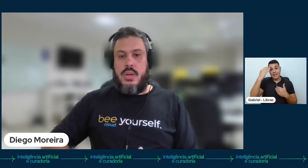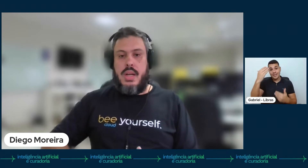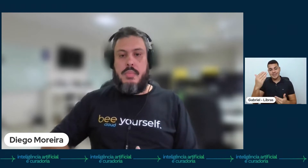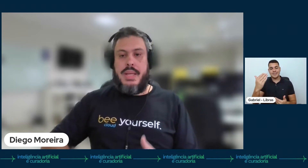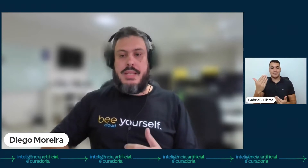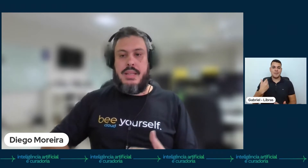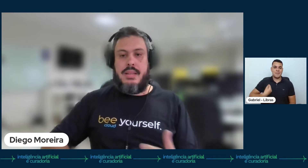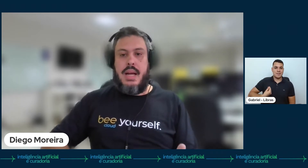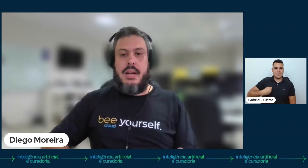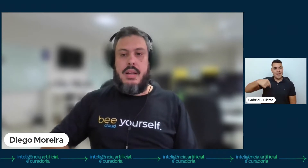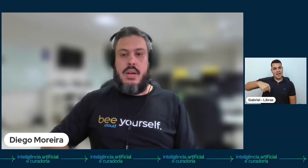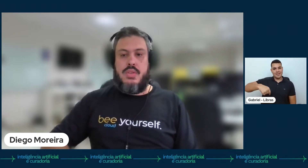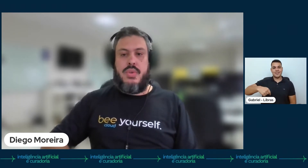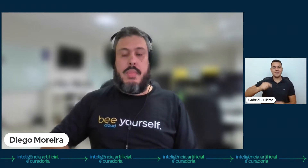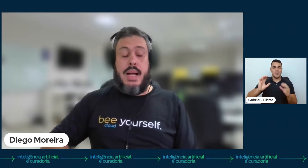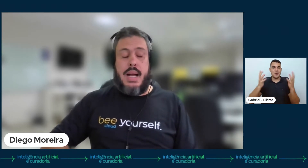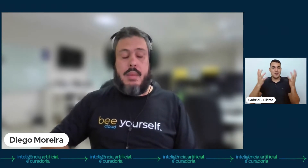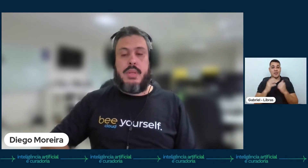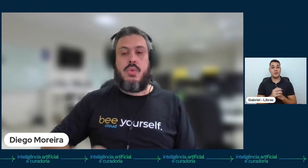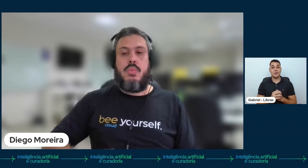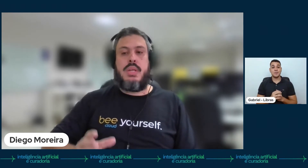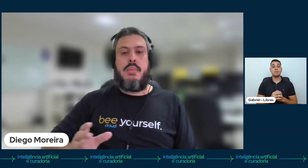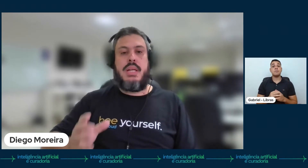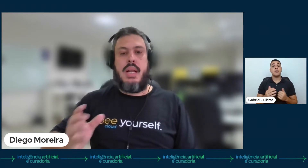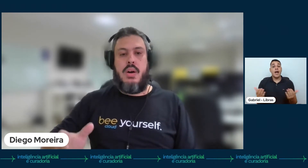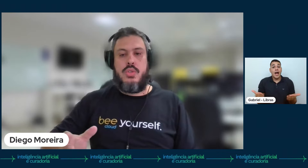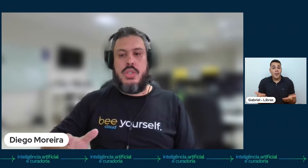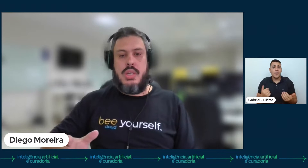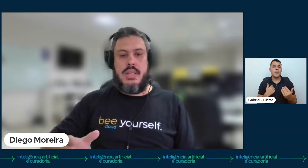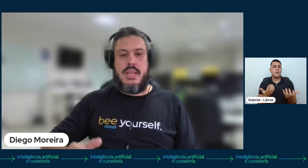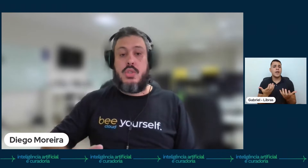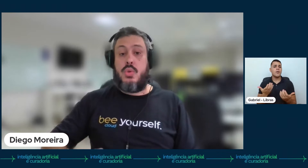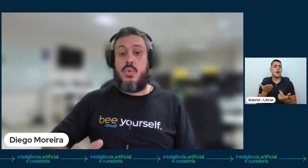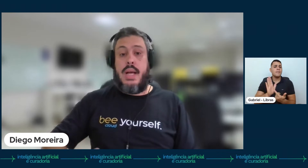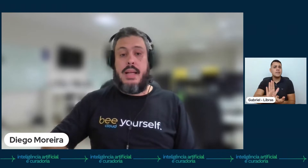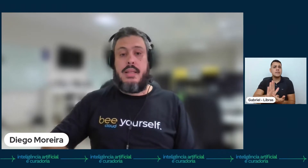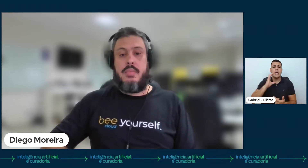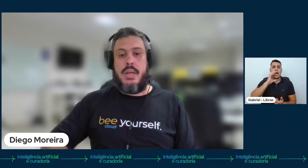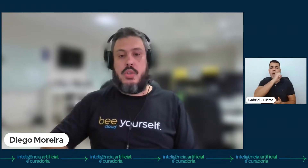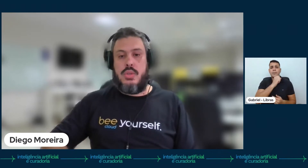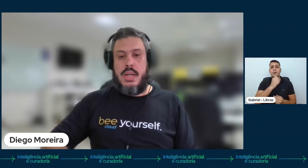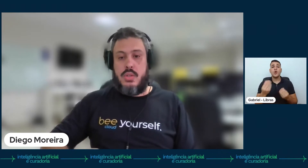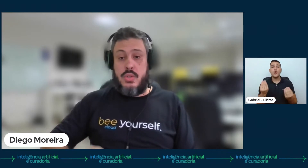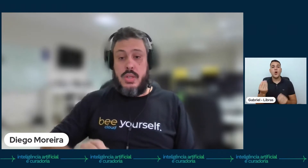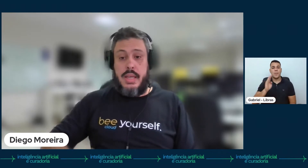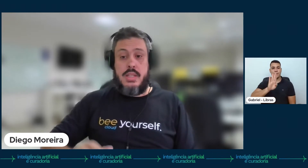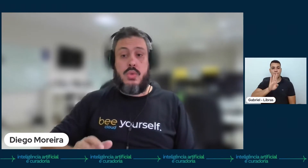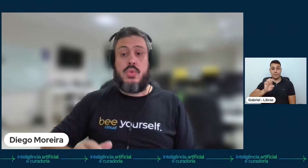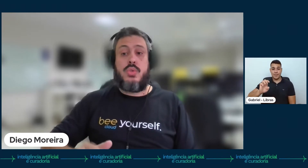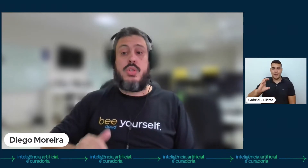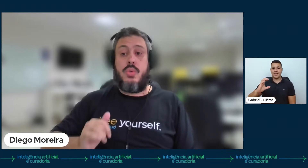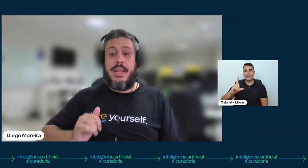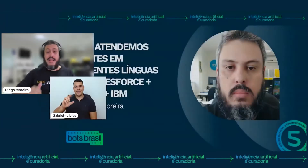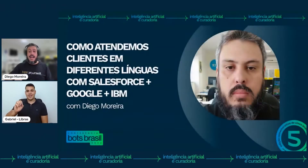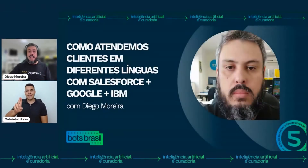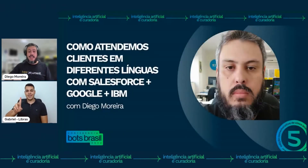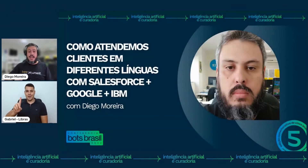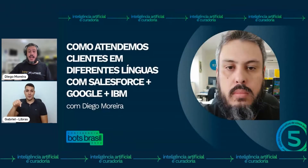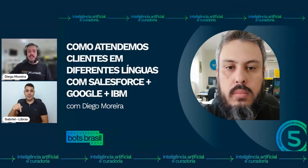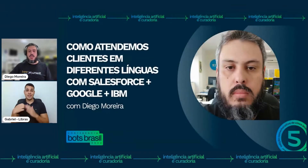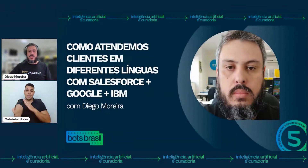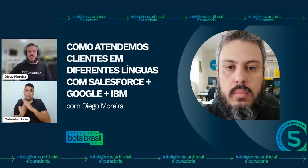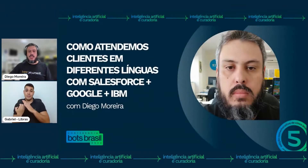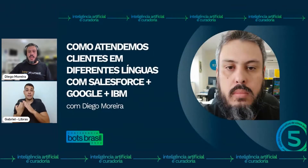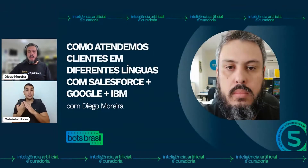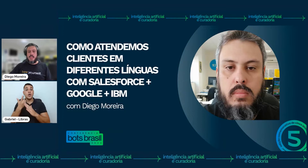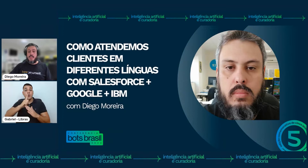eu quero apresentar de forma rápida como que a BCloud está estruturada para ajudar nossos clientes com soluções de qualidades